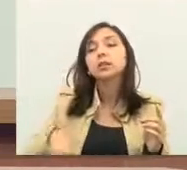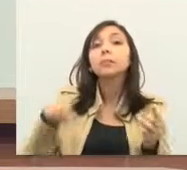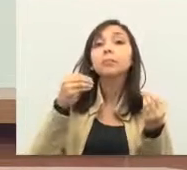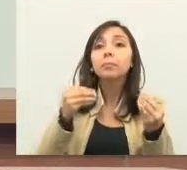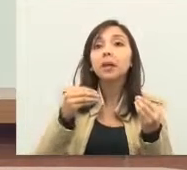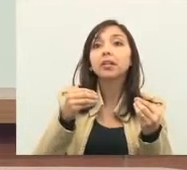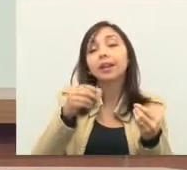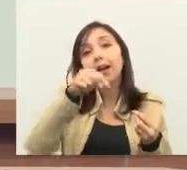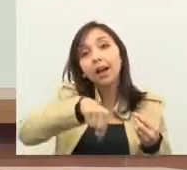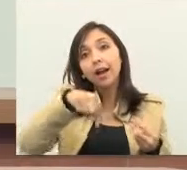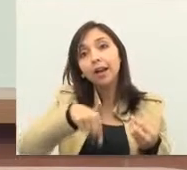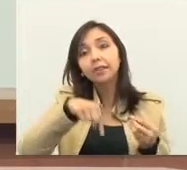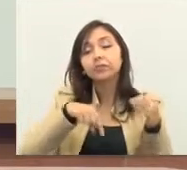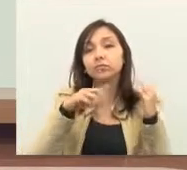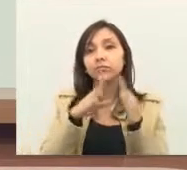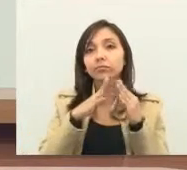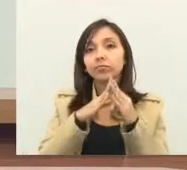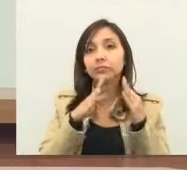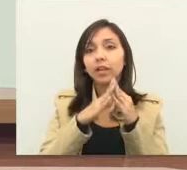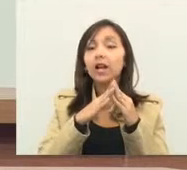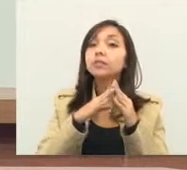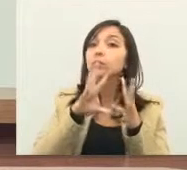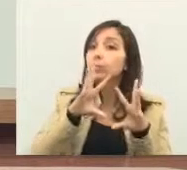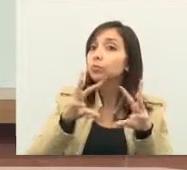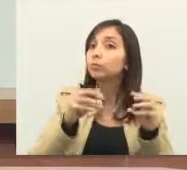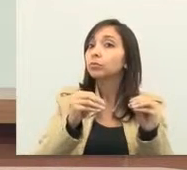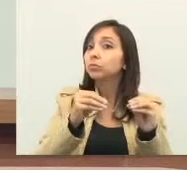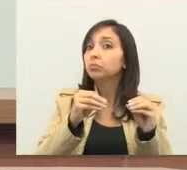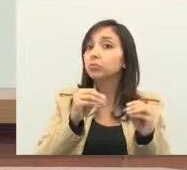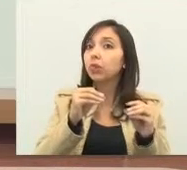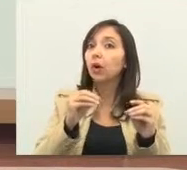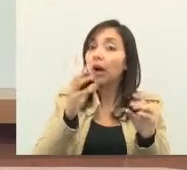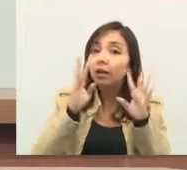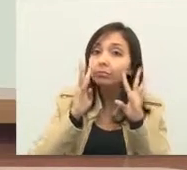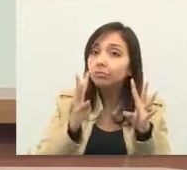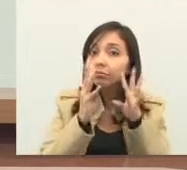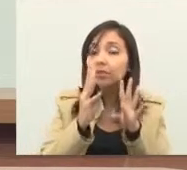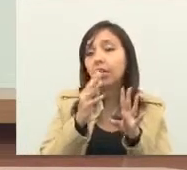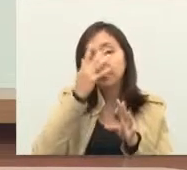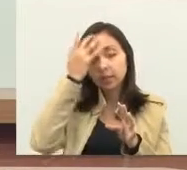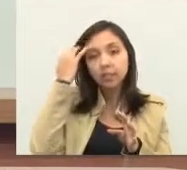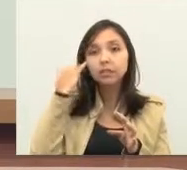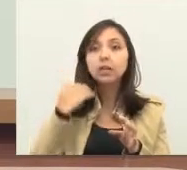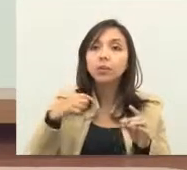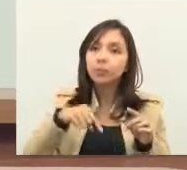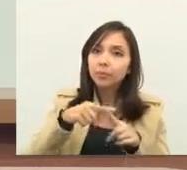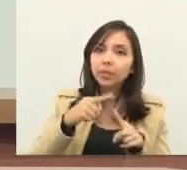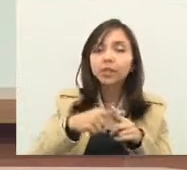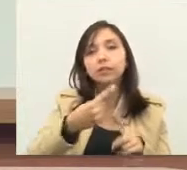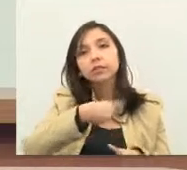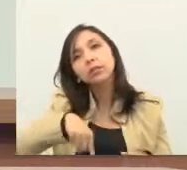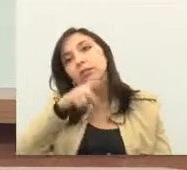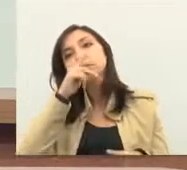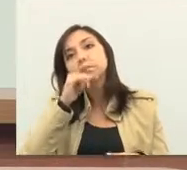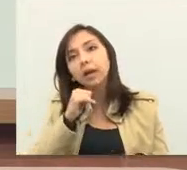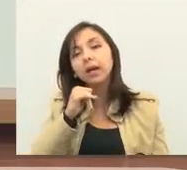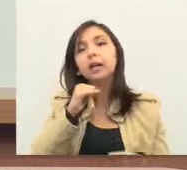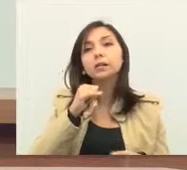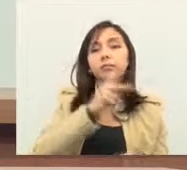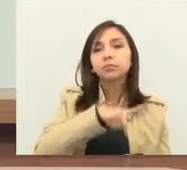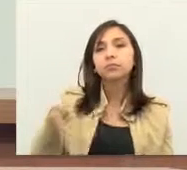isso não passasse desapercebido, né? Porque nós, pais, professores, que